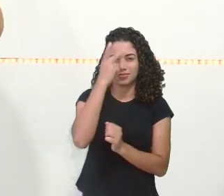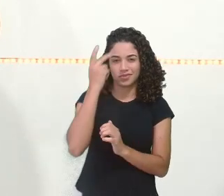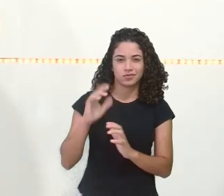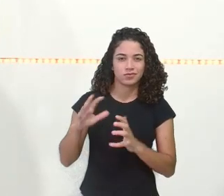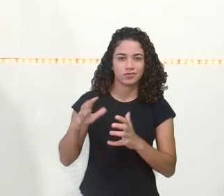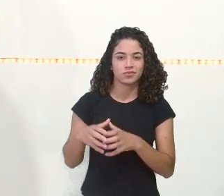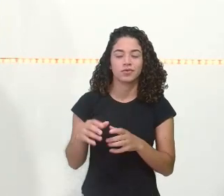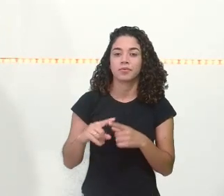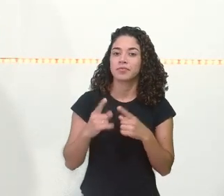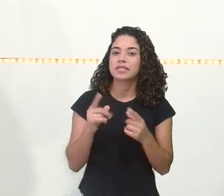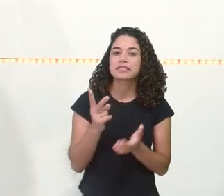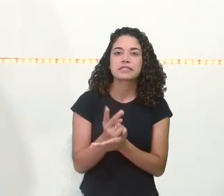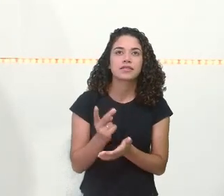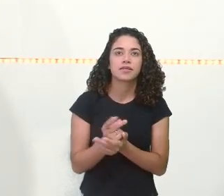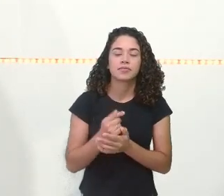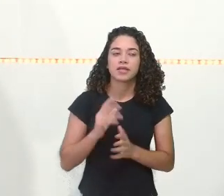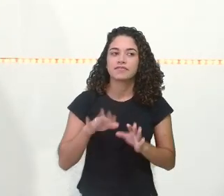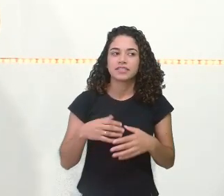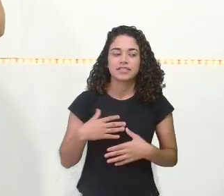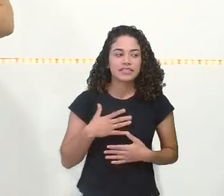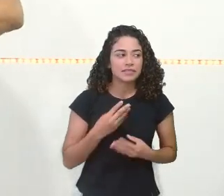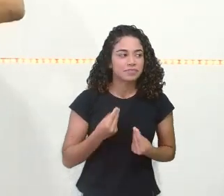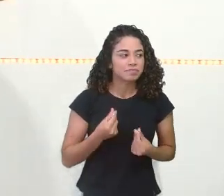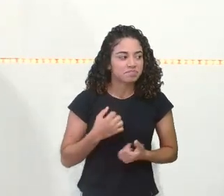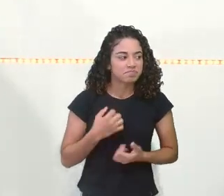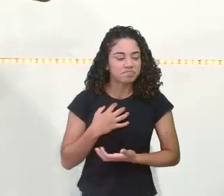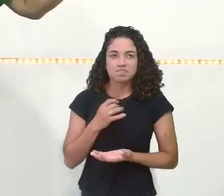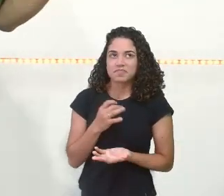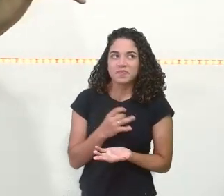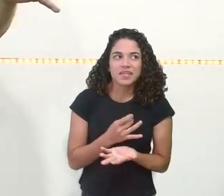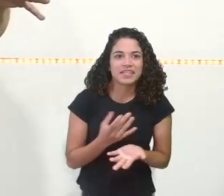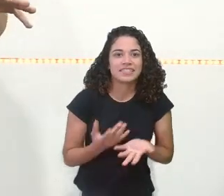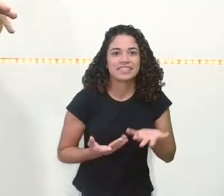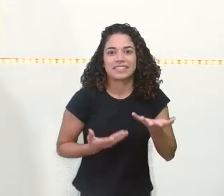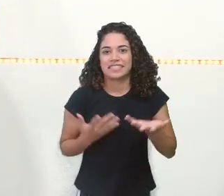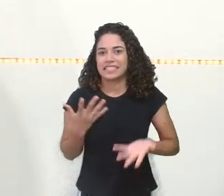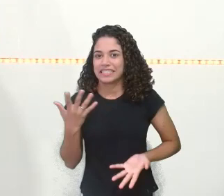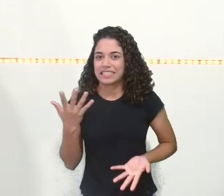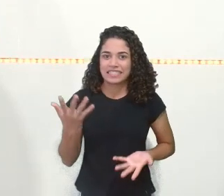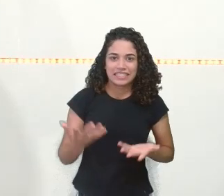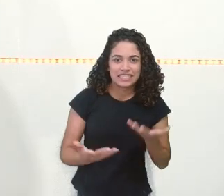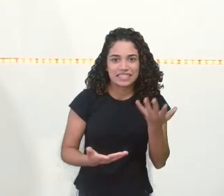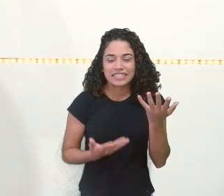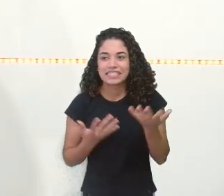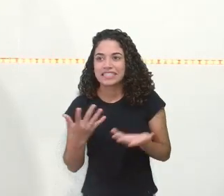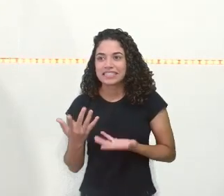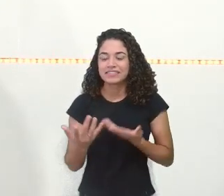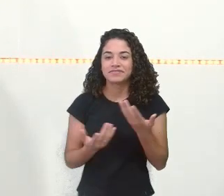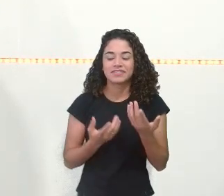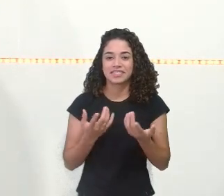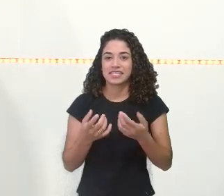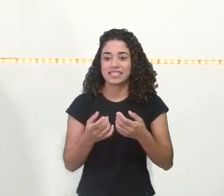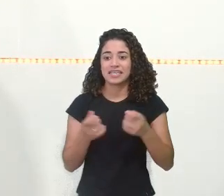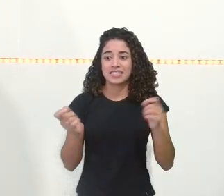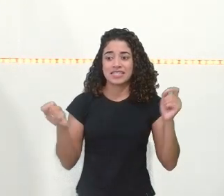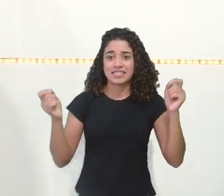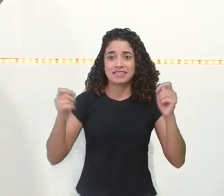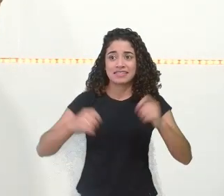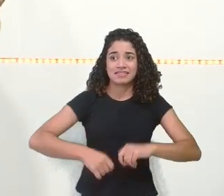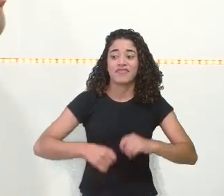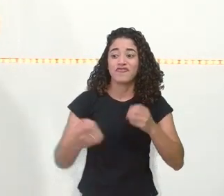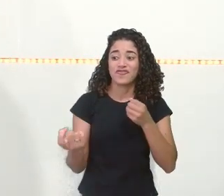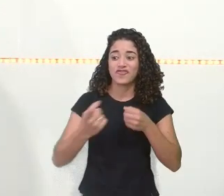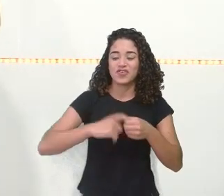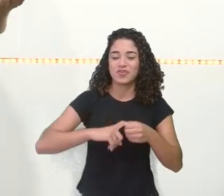fica aquele friozinho na barriga, né? Isso. Porque parece que é tudo igual naquele ambiente onde você está. E você fica pensando, será que eu vou conseguir sair